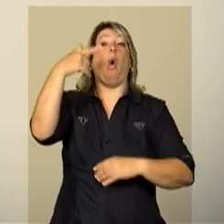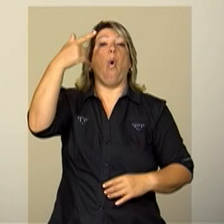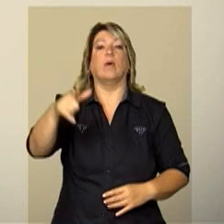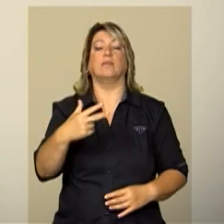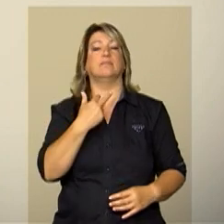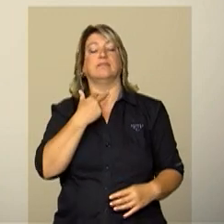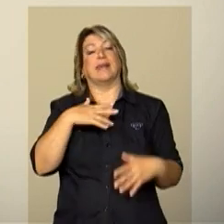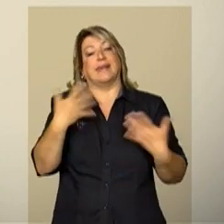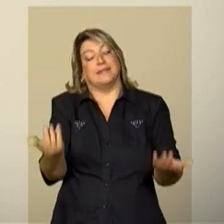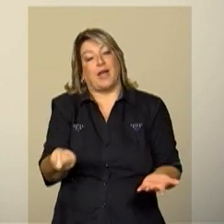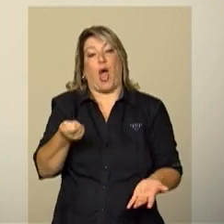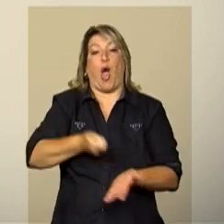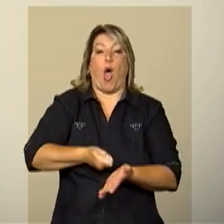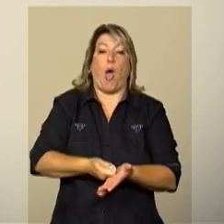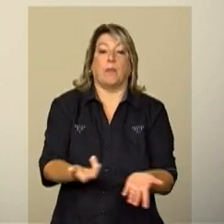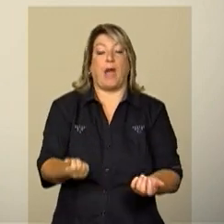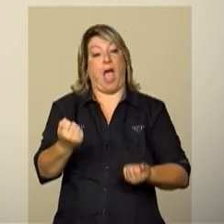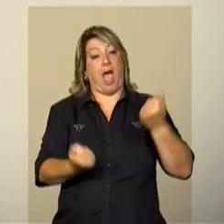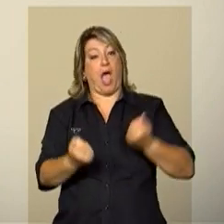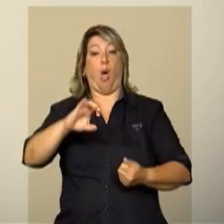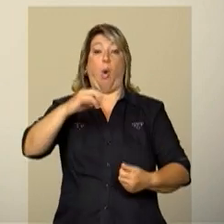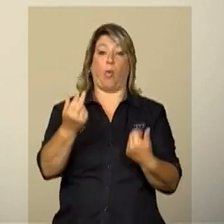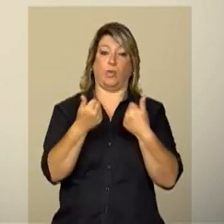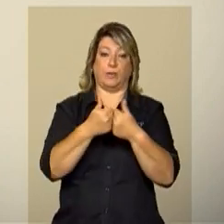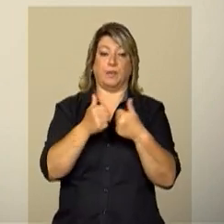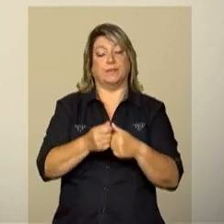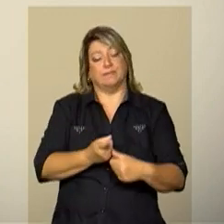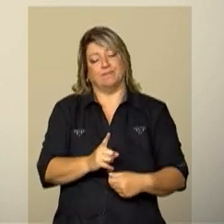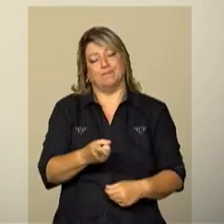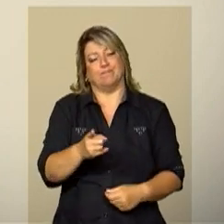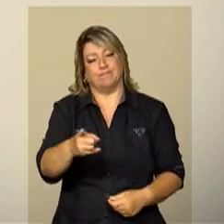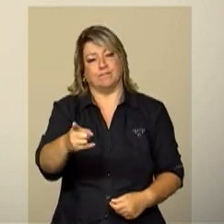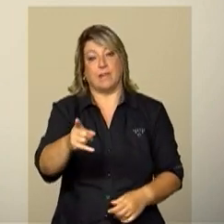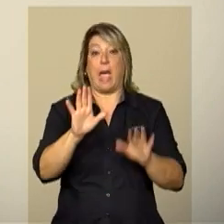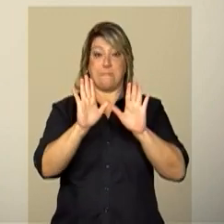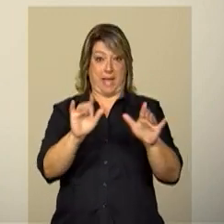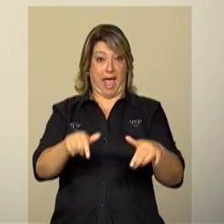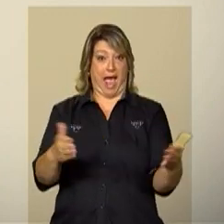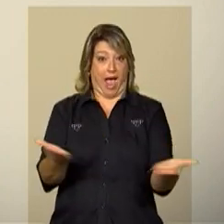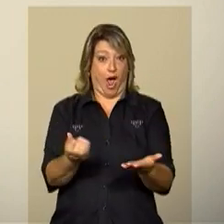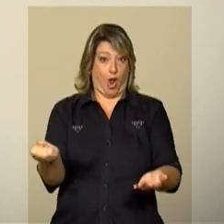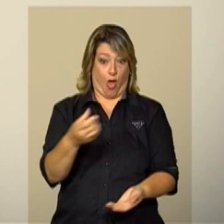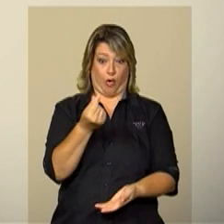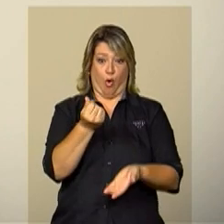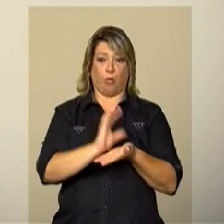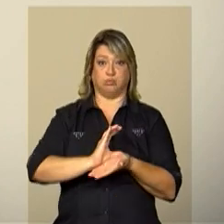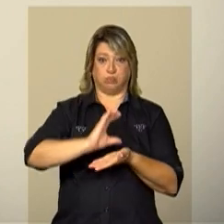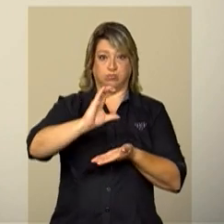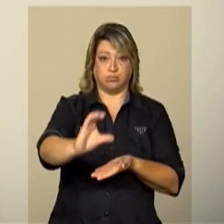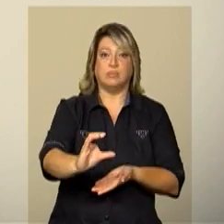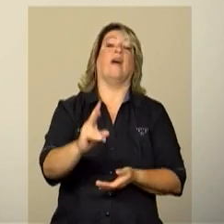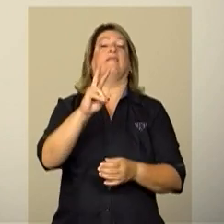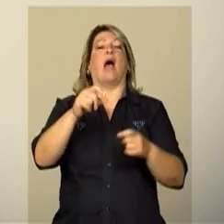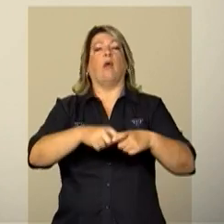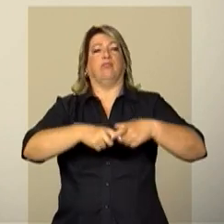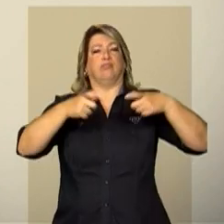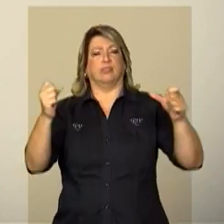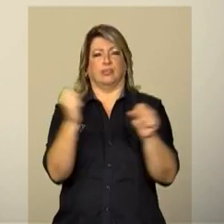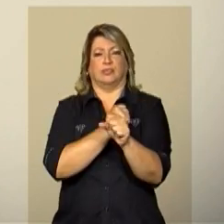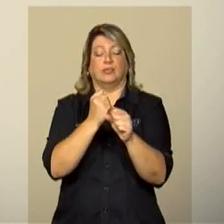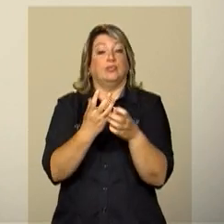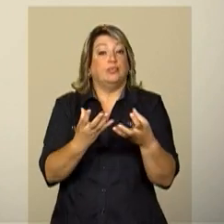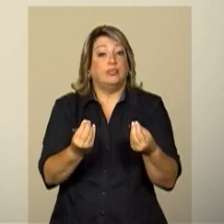pessoa é obrigada a pegar ou um carro ou um ônibus mas com esses novos investimentos Luciano nós vamos ampliar em